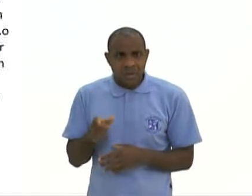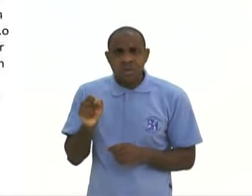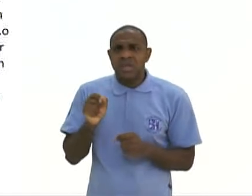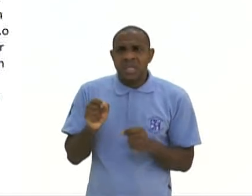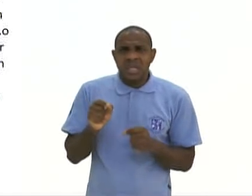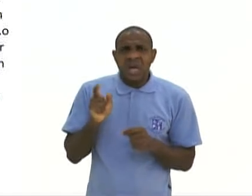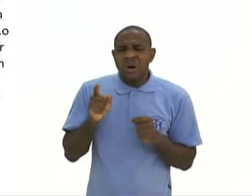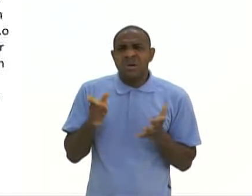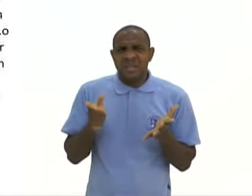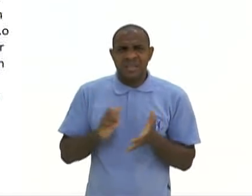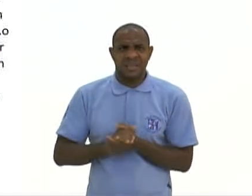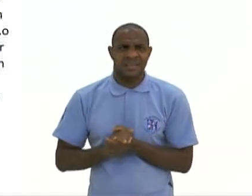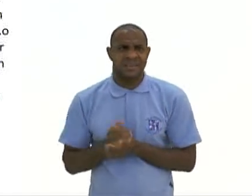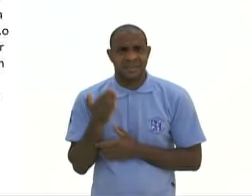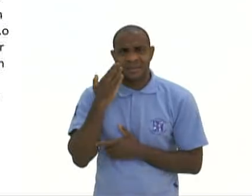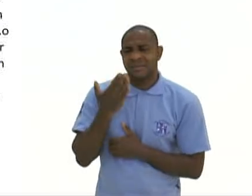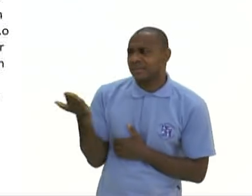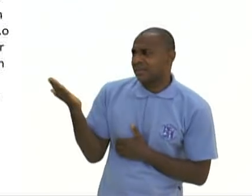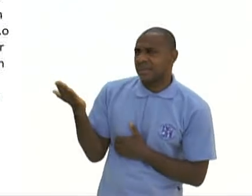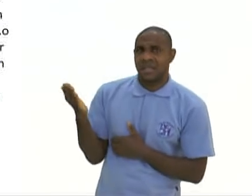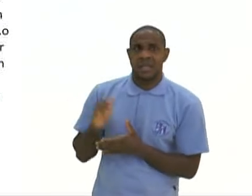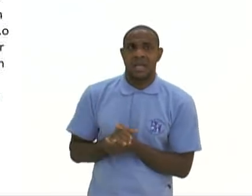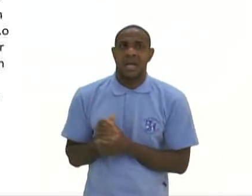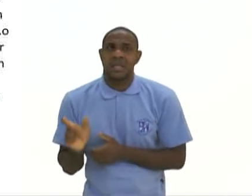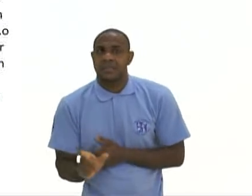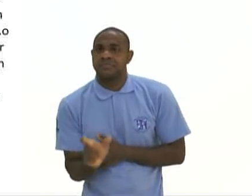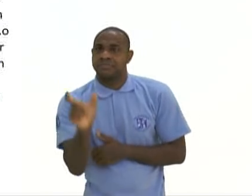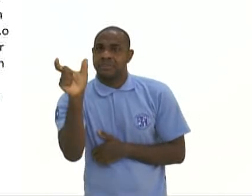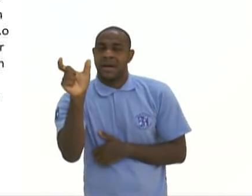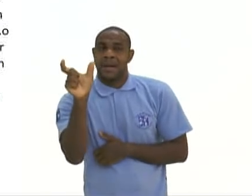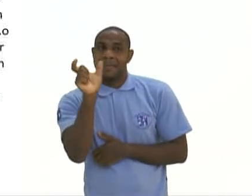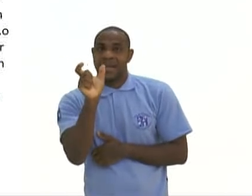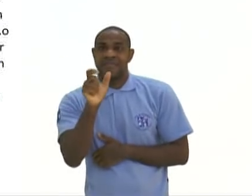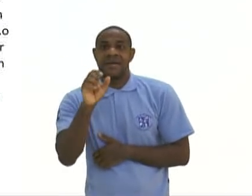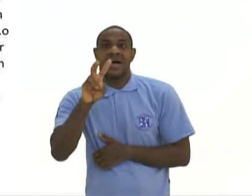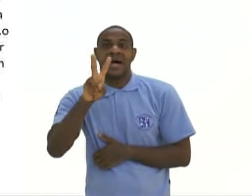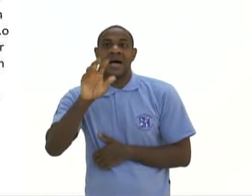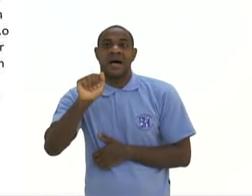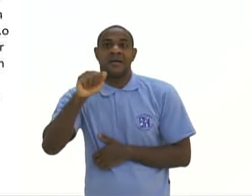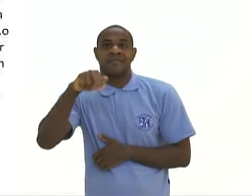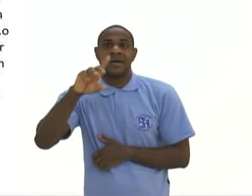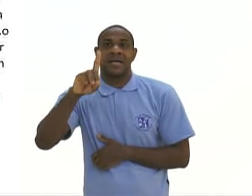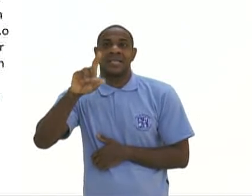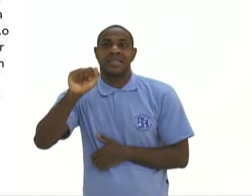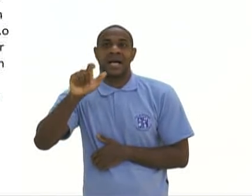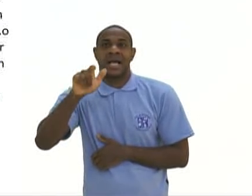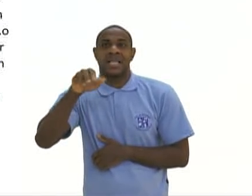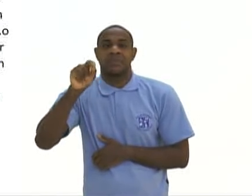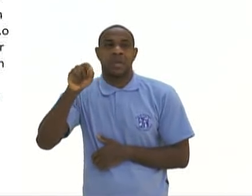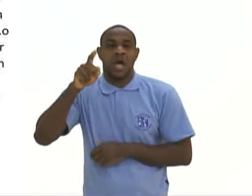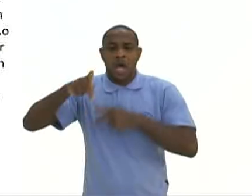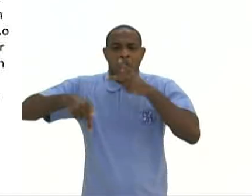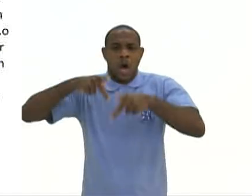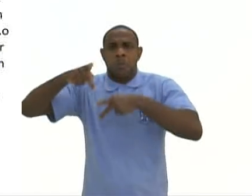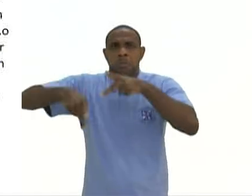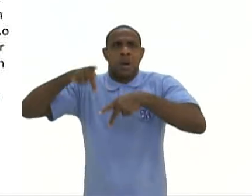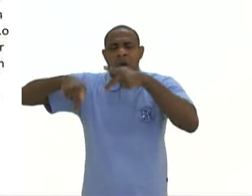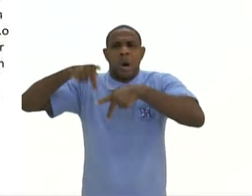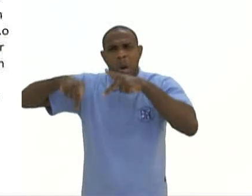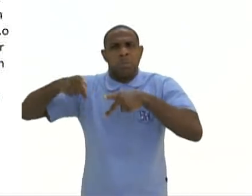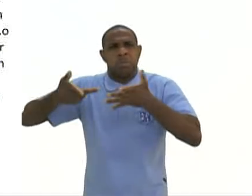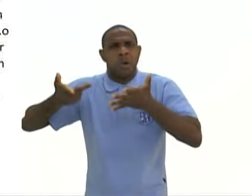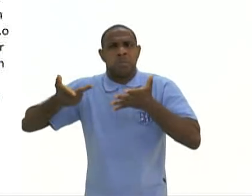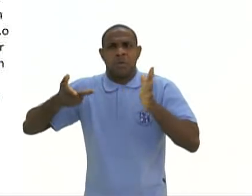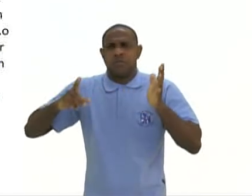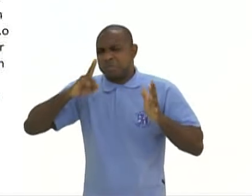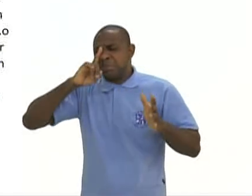os vândalos? Inclusive daqui que vem a origem da palavra vandalismo, porque eram um dos povos guerreiros mais violentos, agressivos na batalha, assim como